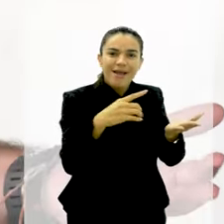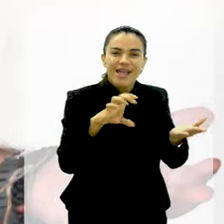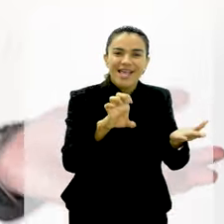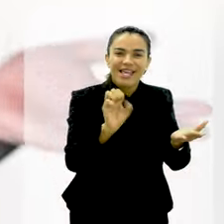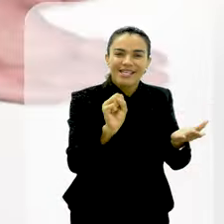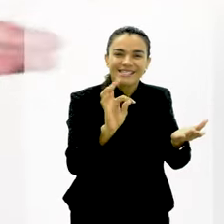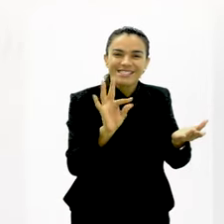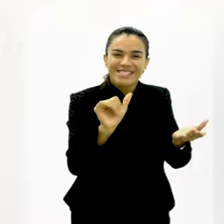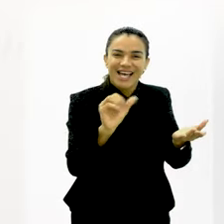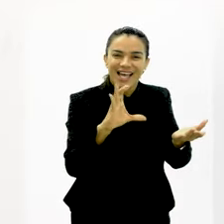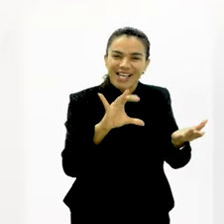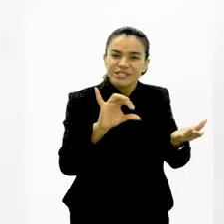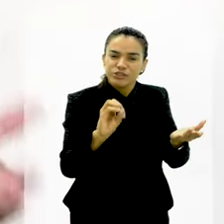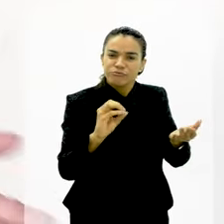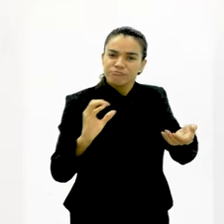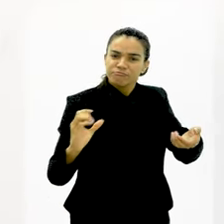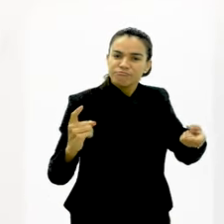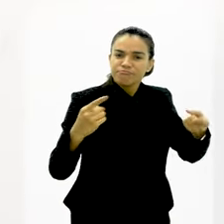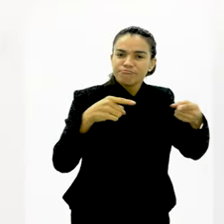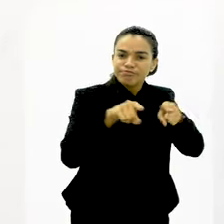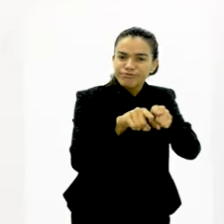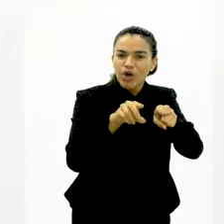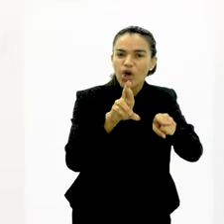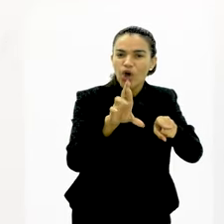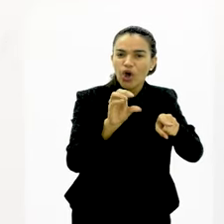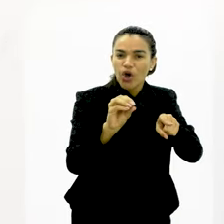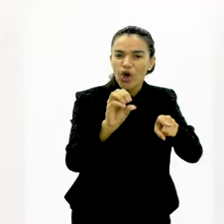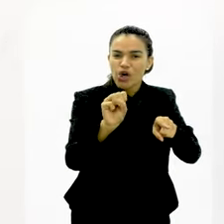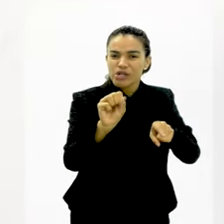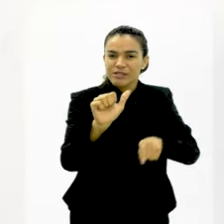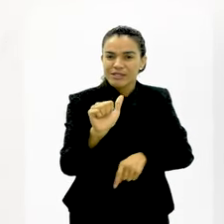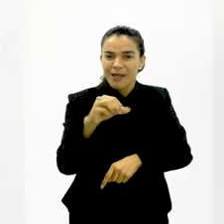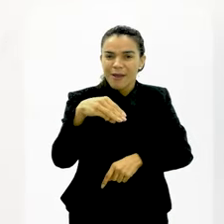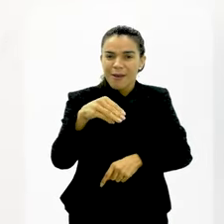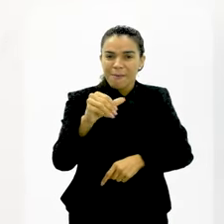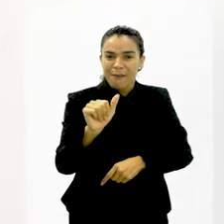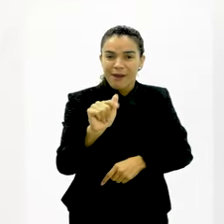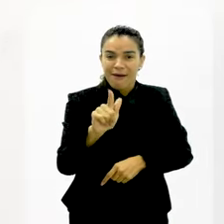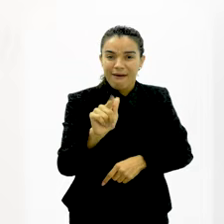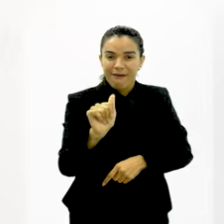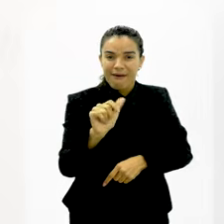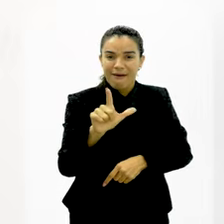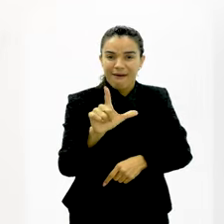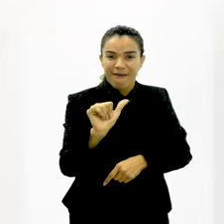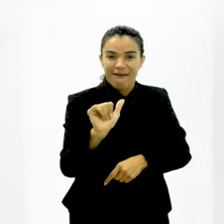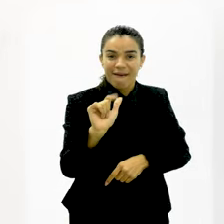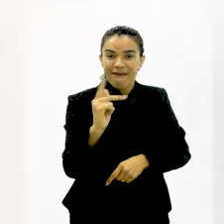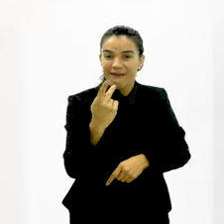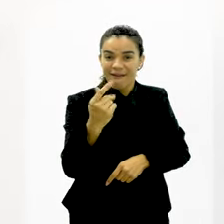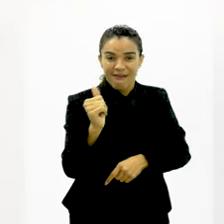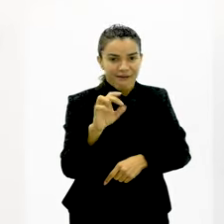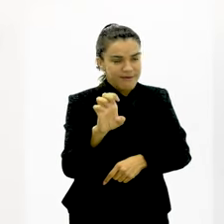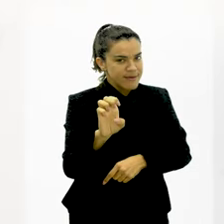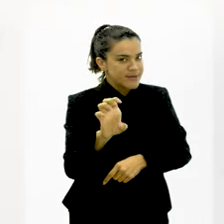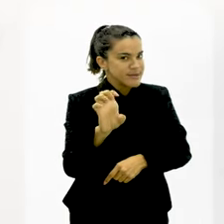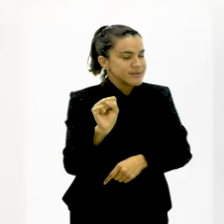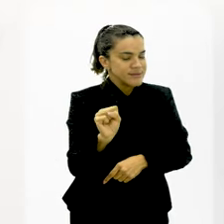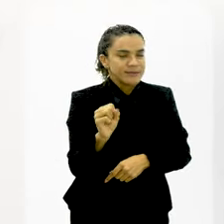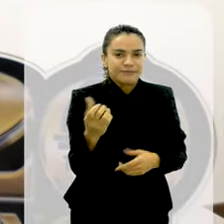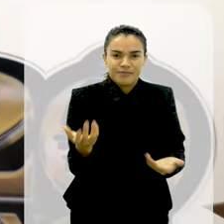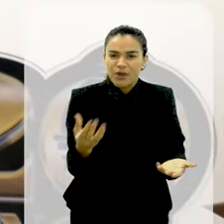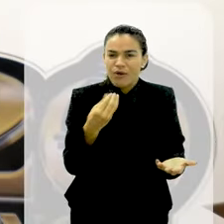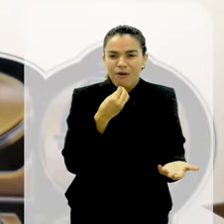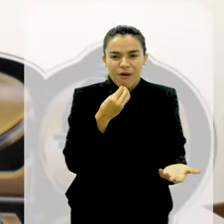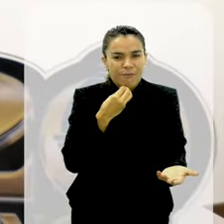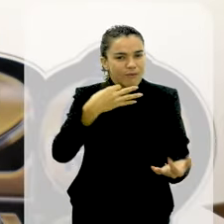Estácio, uhum, iríamos fazer um carnaval em parceria com a Rosa Magalhães. Mas eu pensei assim, poxa, a Rosa já está lá.